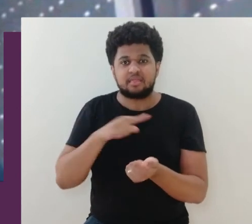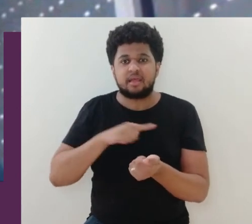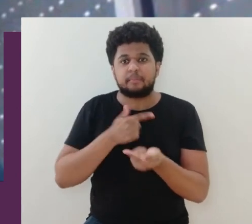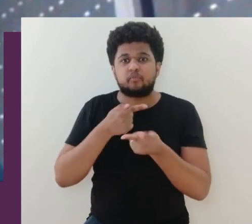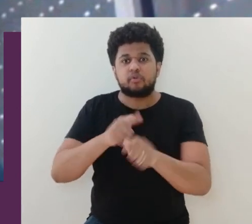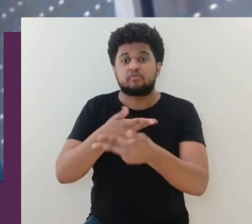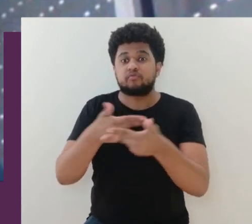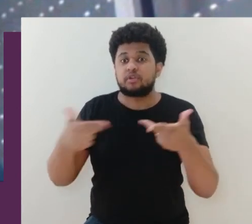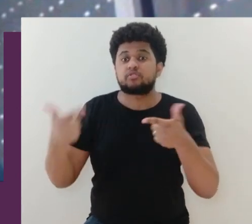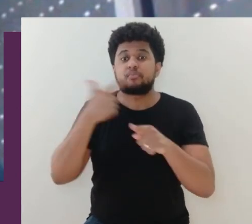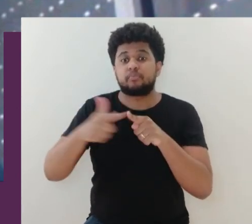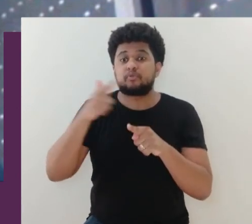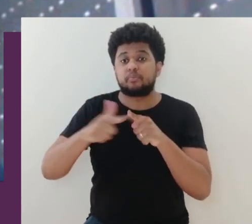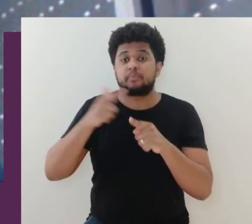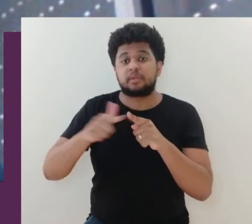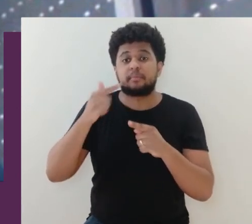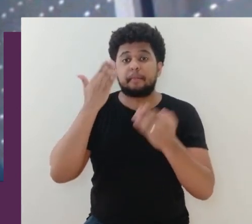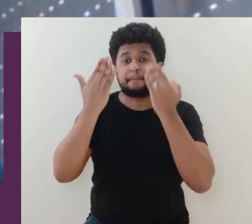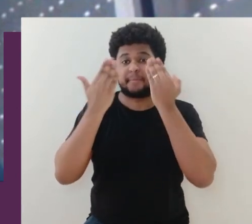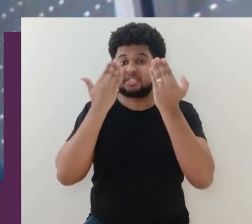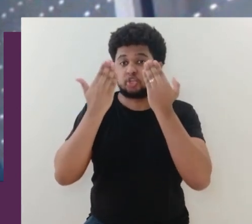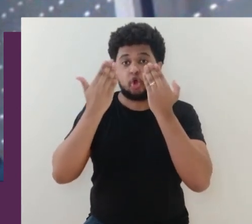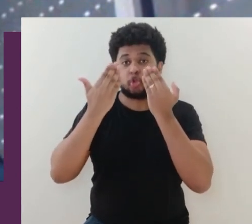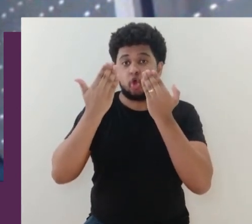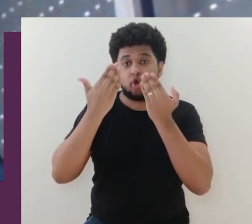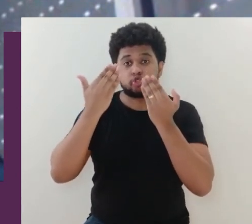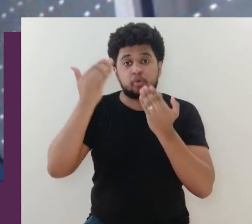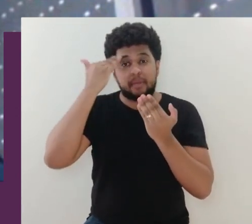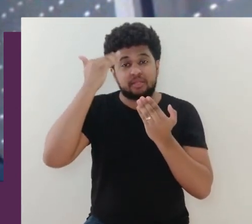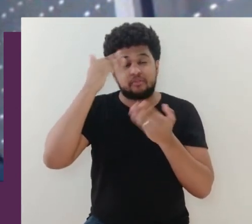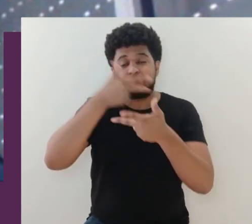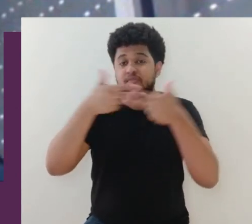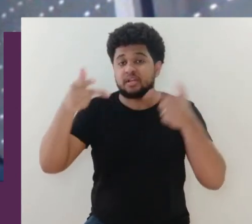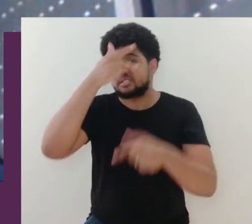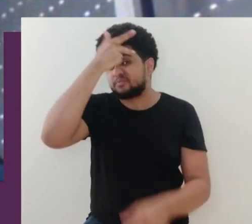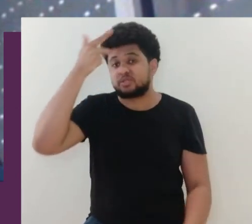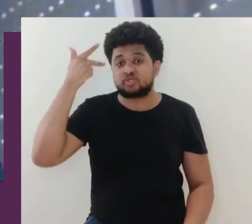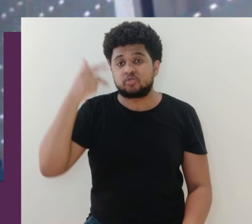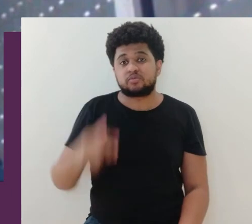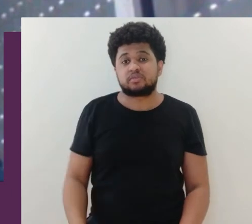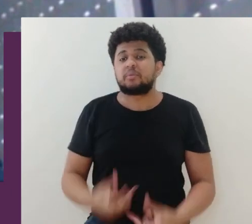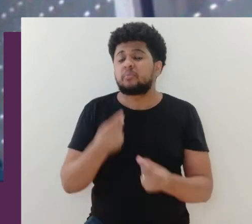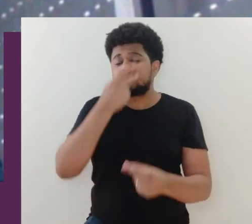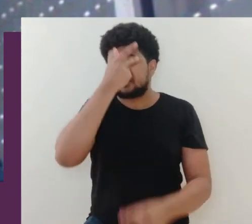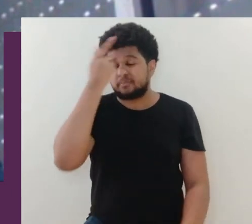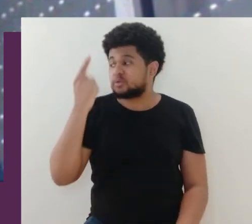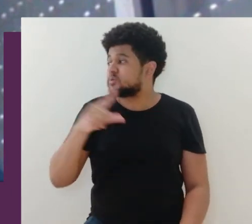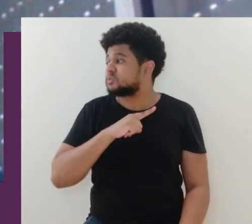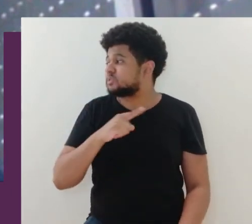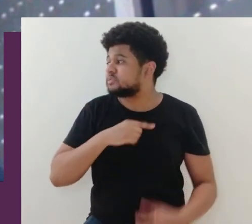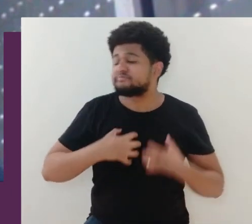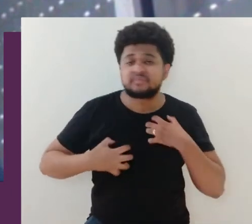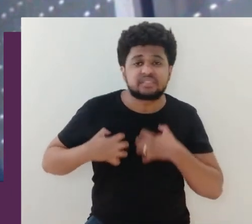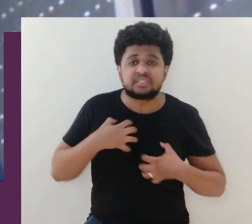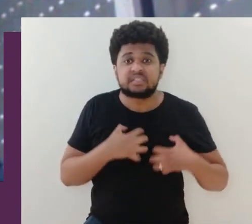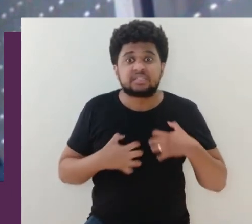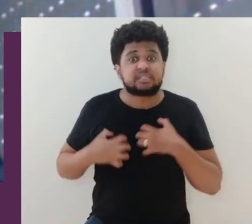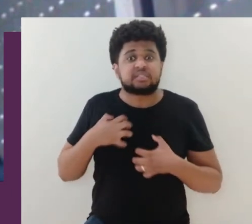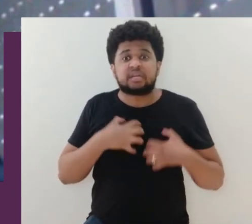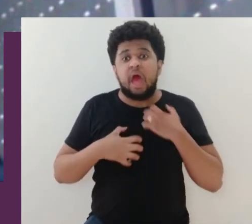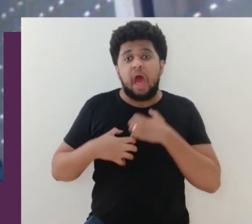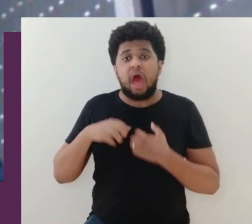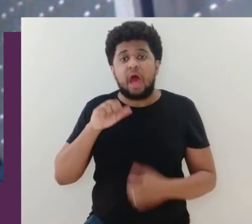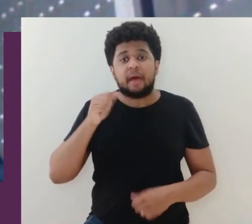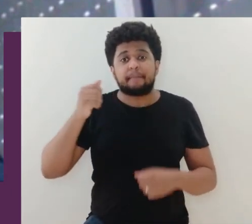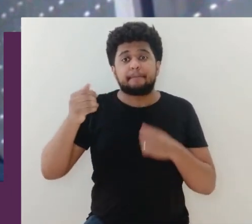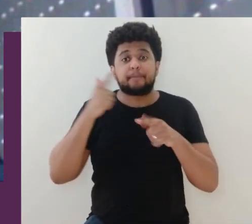essa pandemia ela tem provocado vários problemas psicológicos em muitas pessoas. Muitas. Muitas pessoas passaram a ter